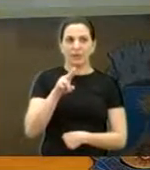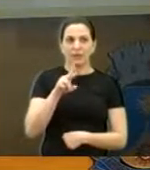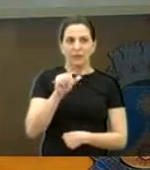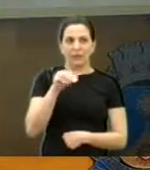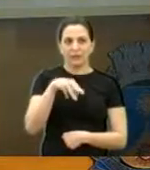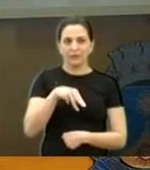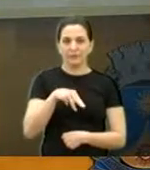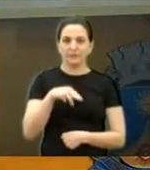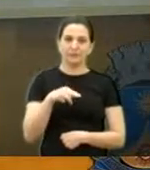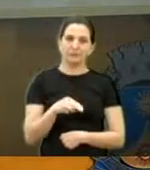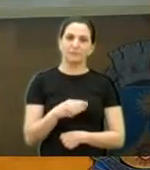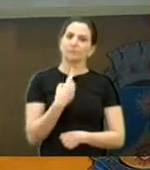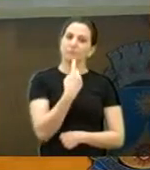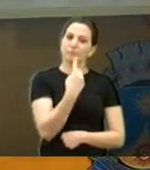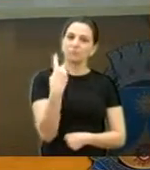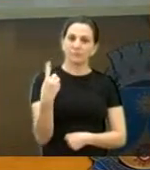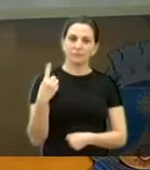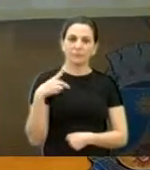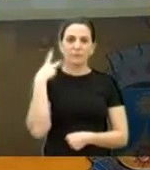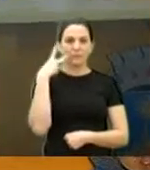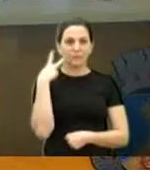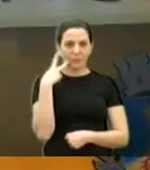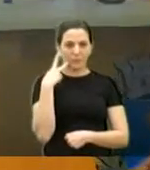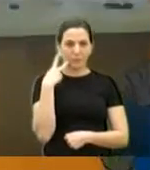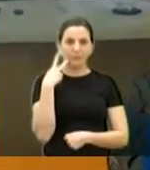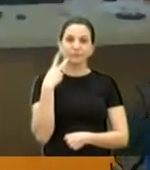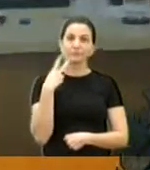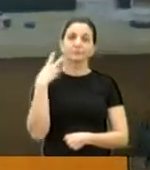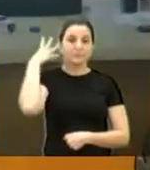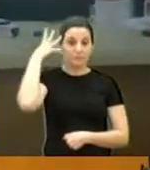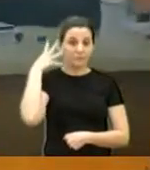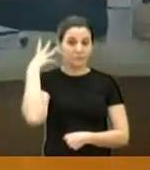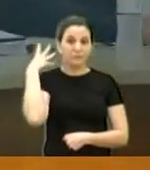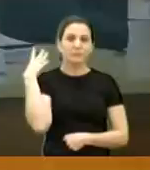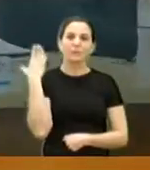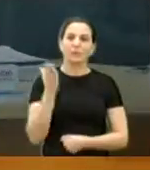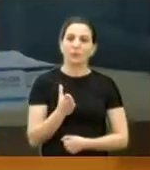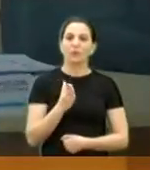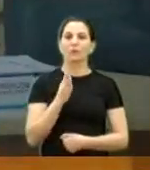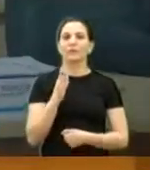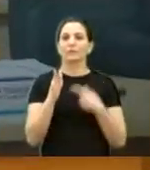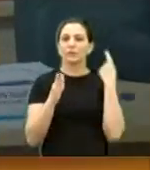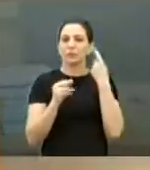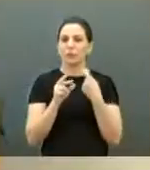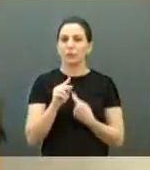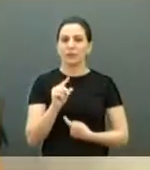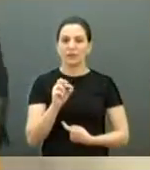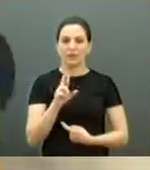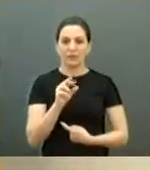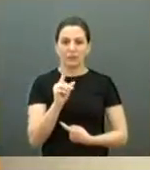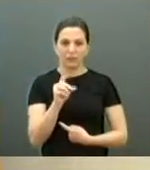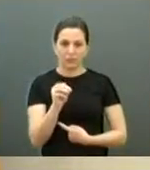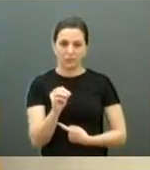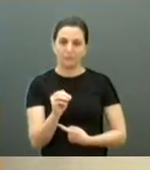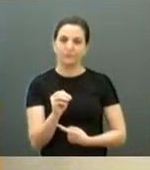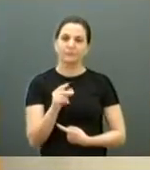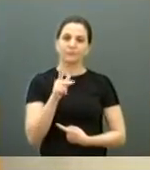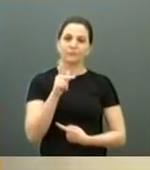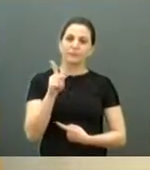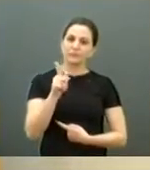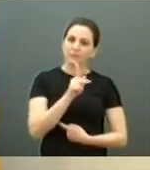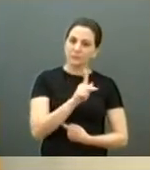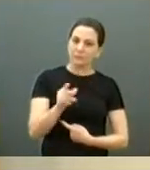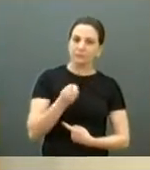fala não havendo número regimental com a palavra o vereador rodrigo agostinho presidente boa noite